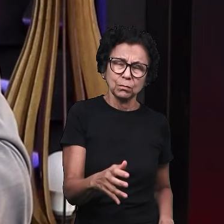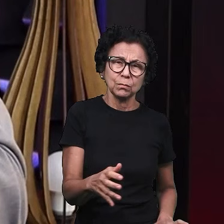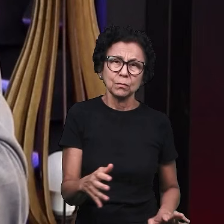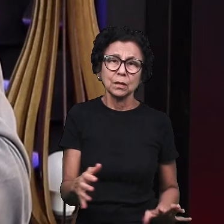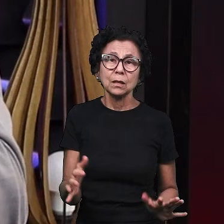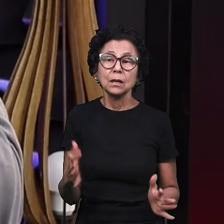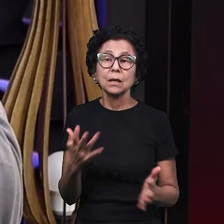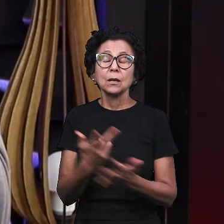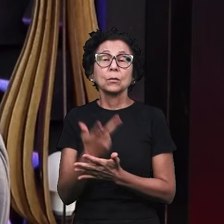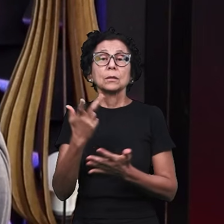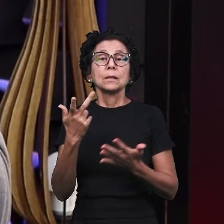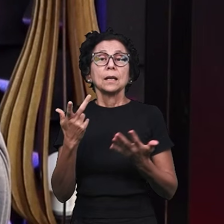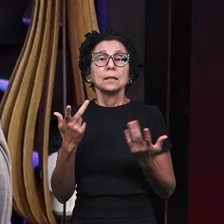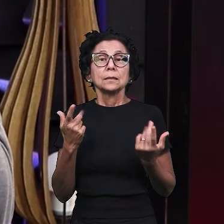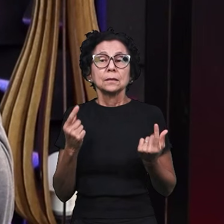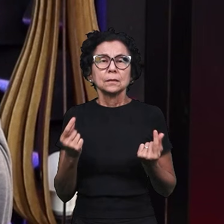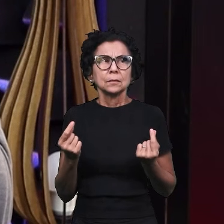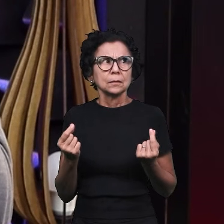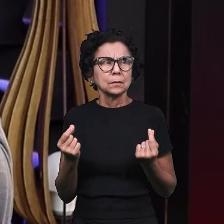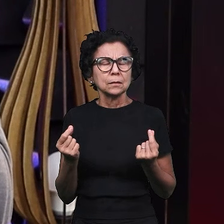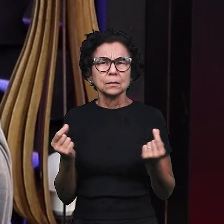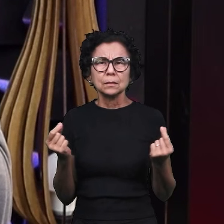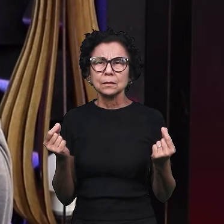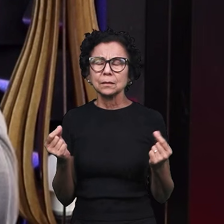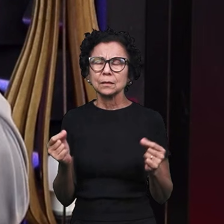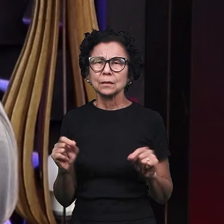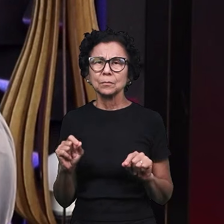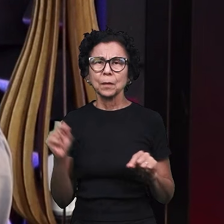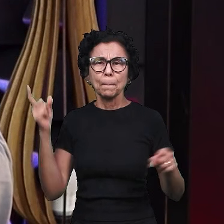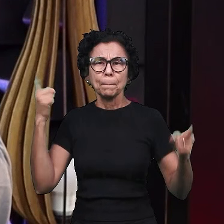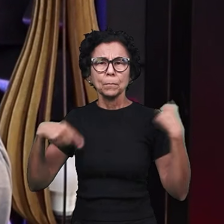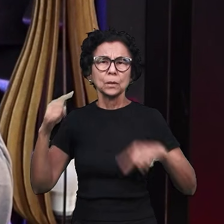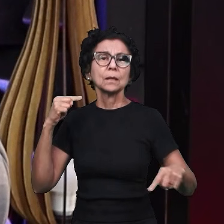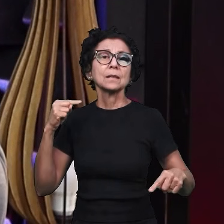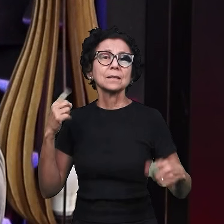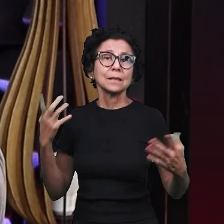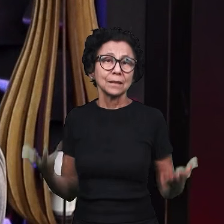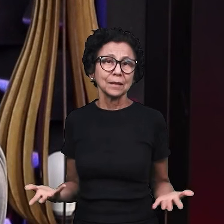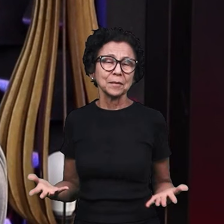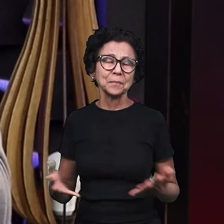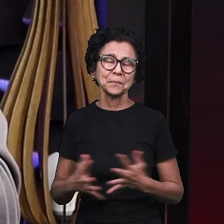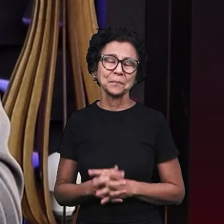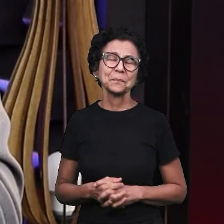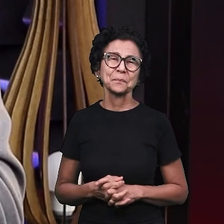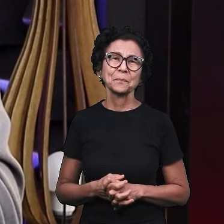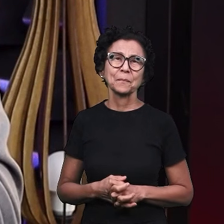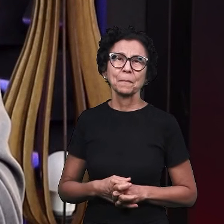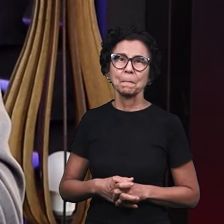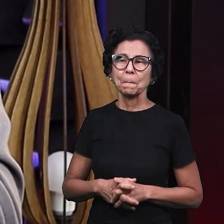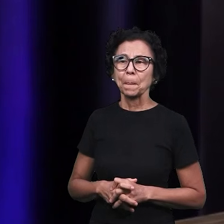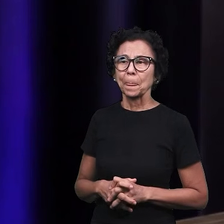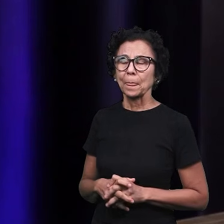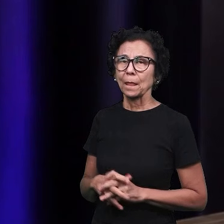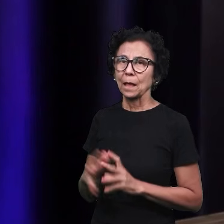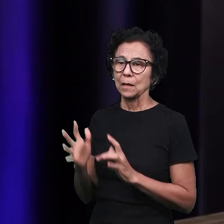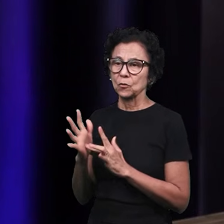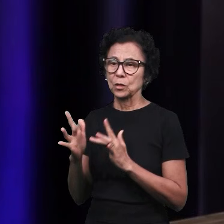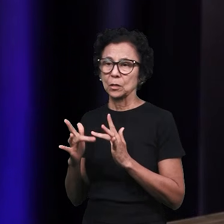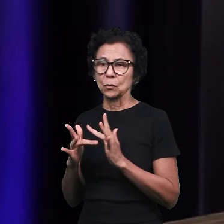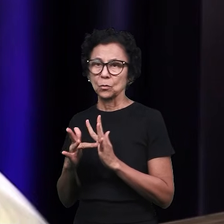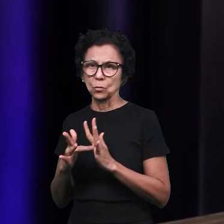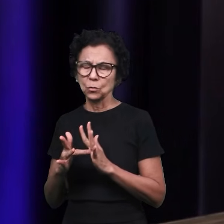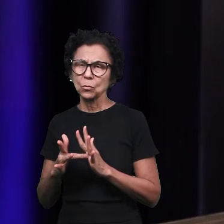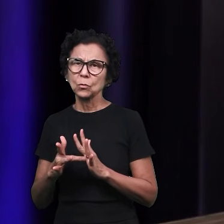para estar ali. Acontece algo completamente diferente naquele momento, né? Porque, embora